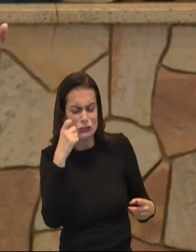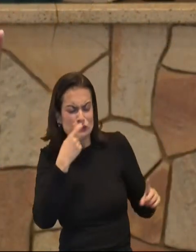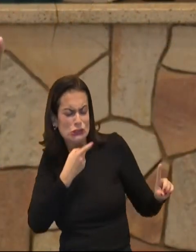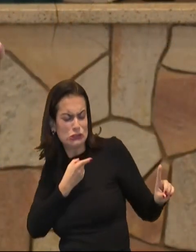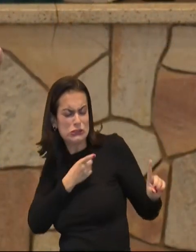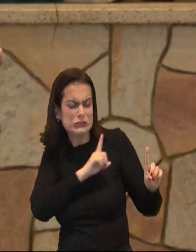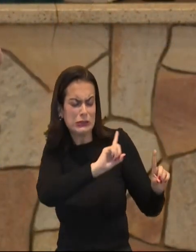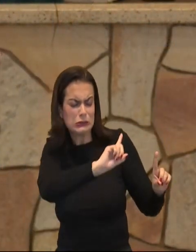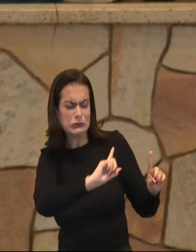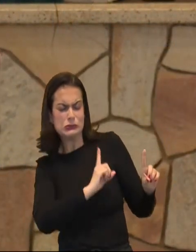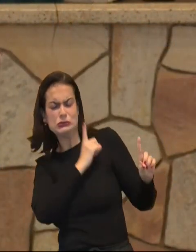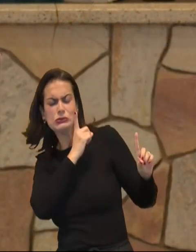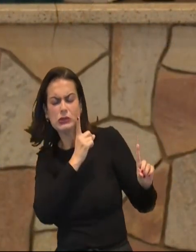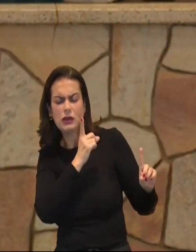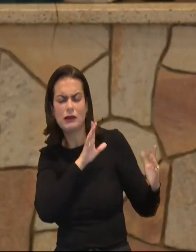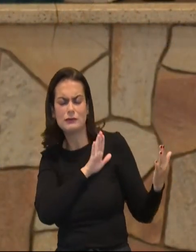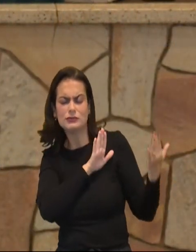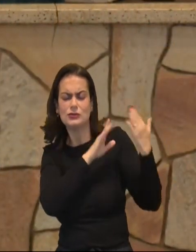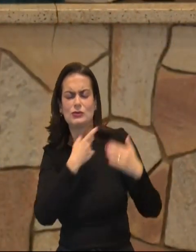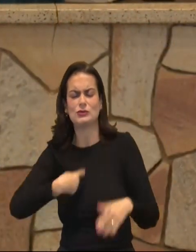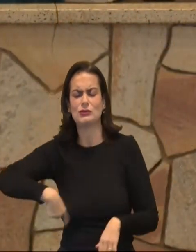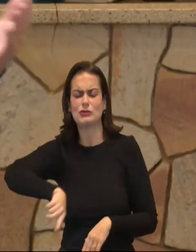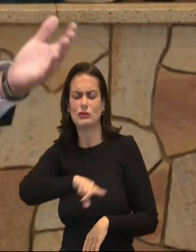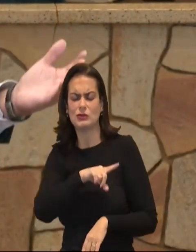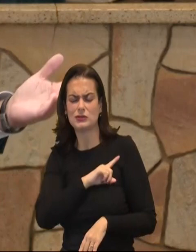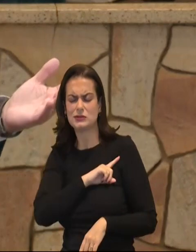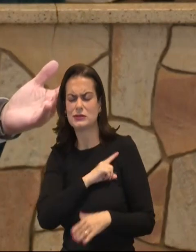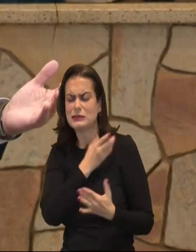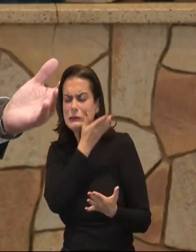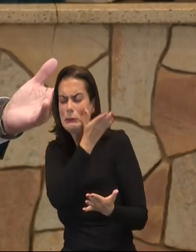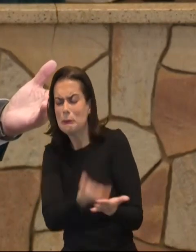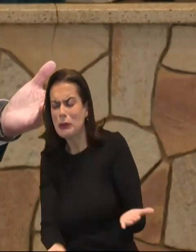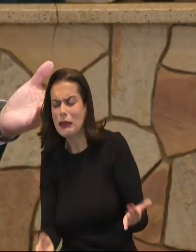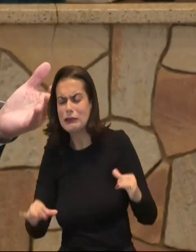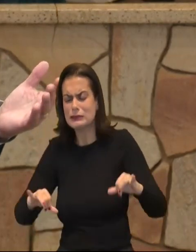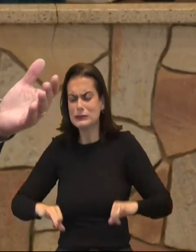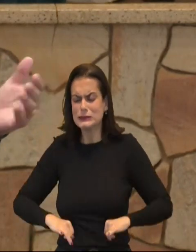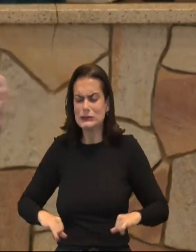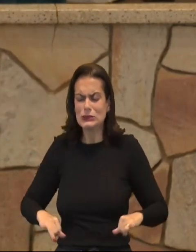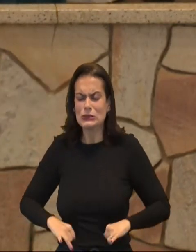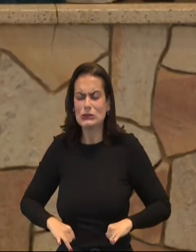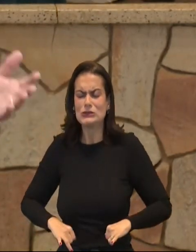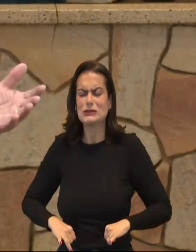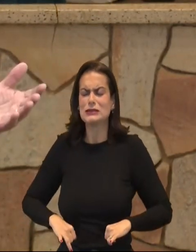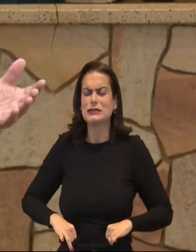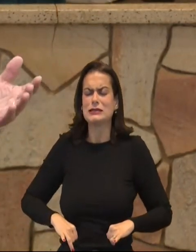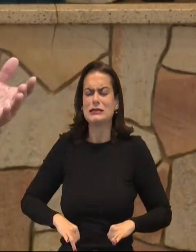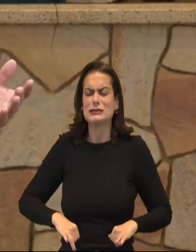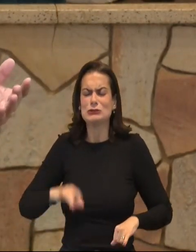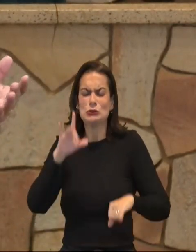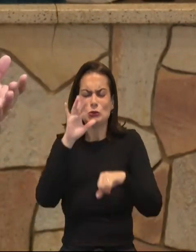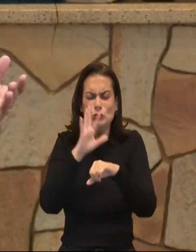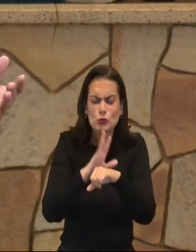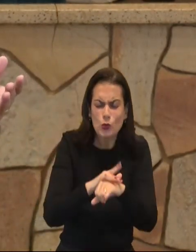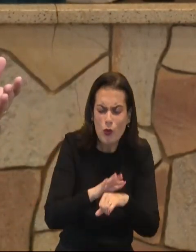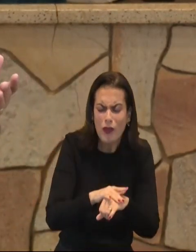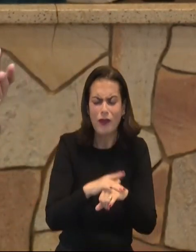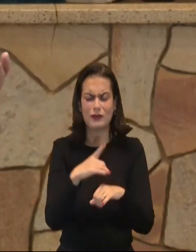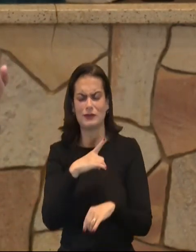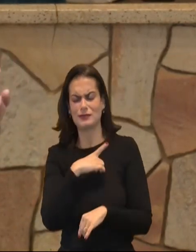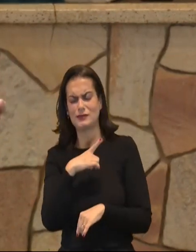desafios que estão diante de nós, das perdas que sofremos, das enfermidades que